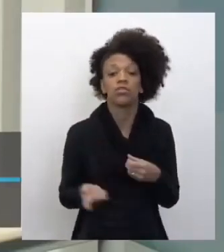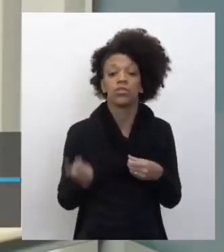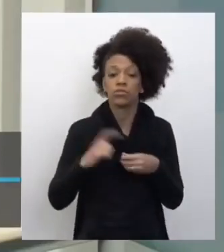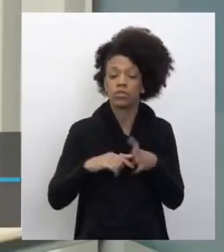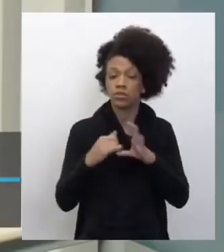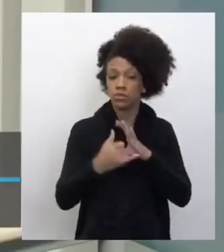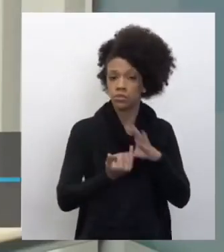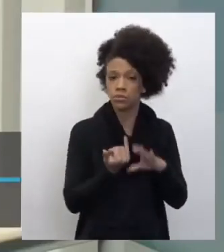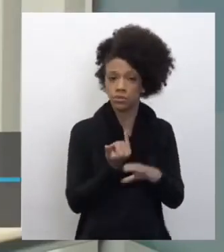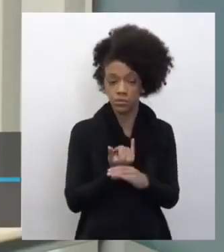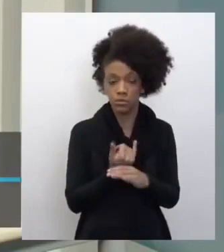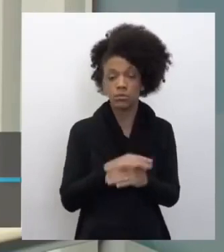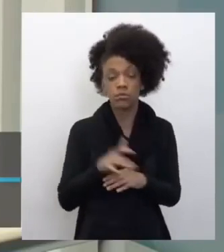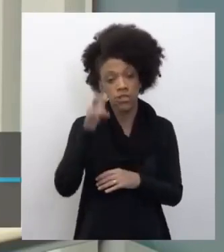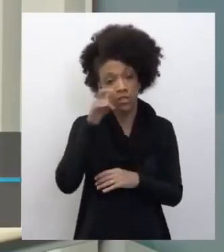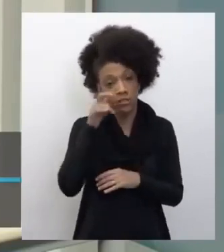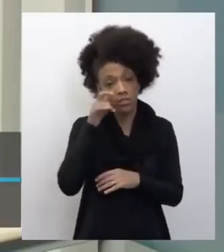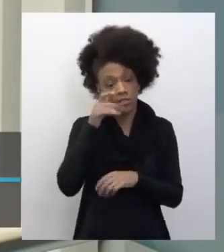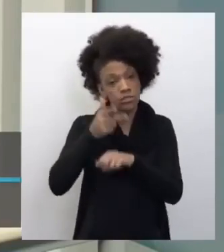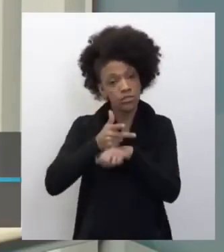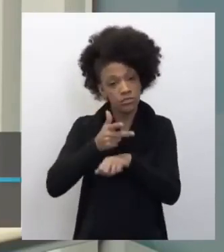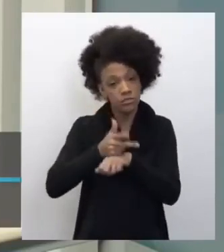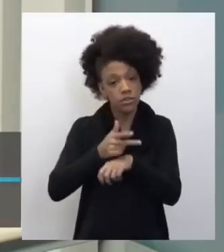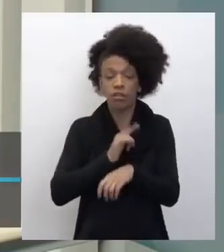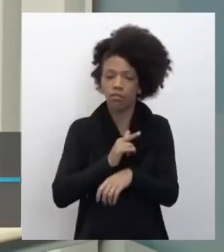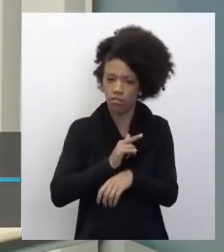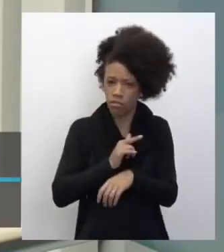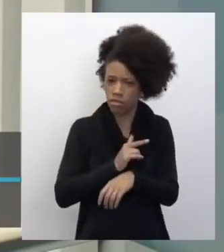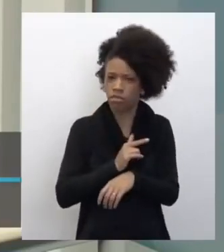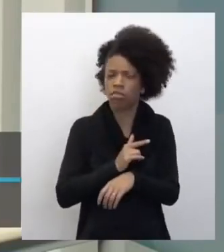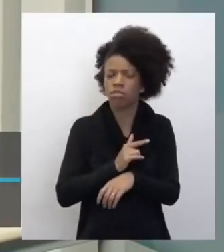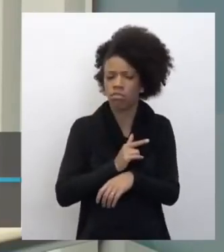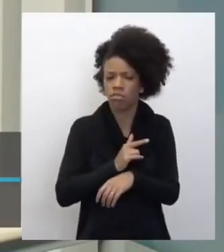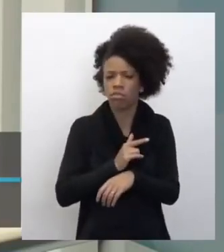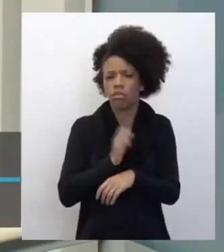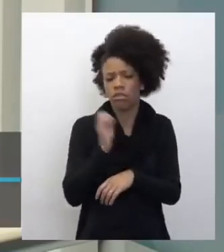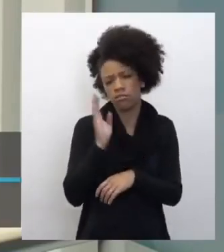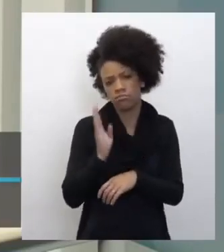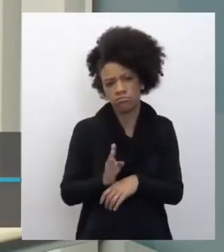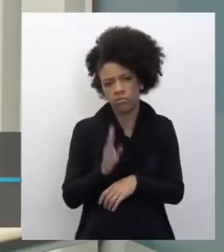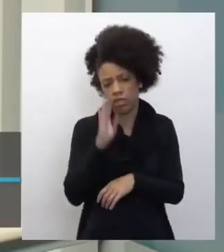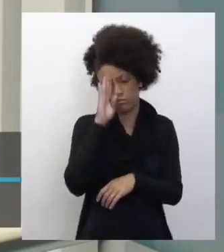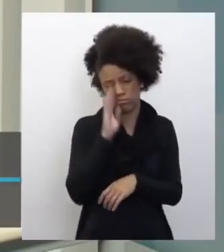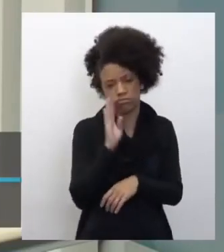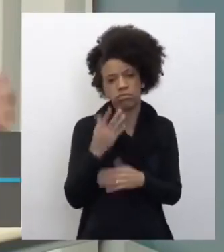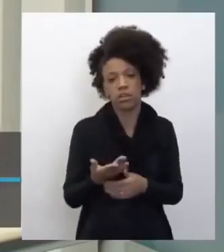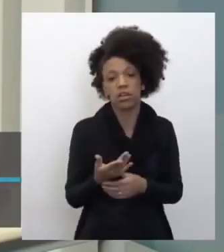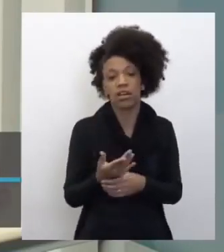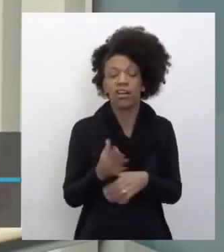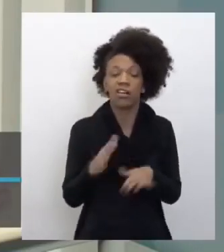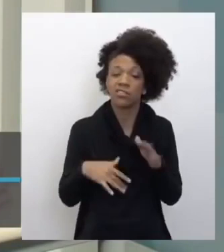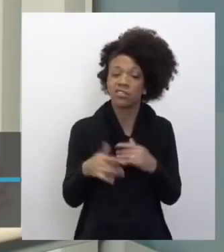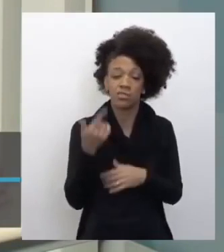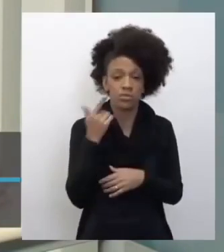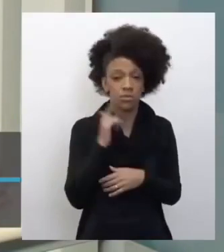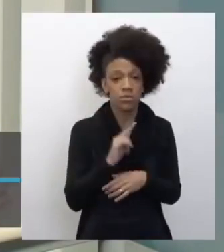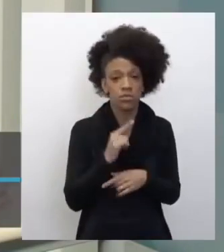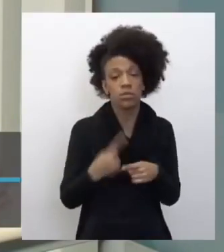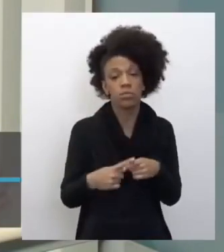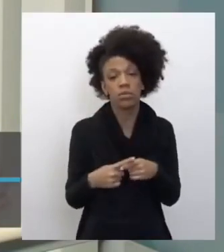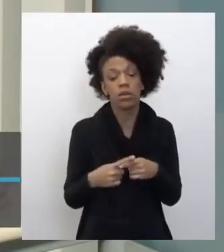YouTube, assistir, lá tem peças gratuitas, nacionais, é que nem sempre eu consigo trazer por causa da questão dos direitos autorais, tá,